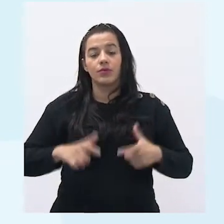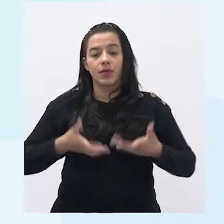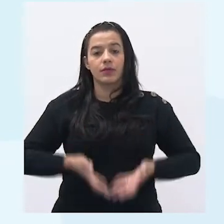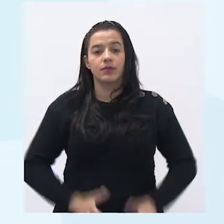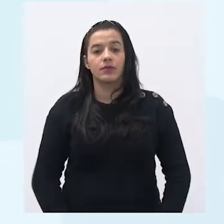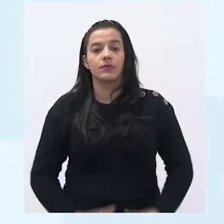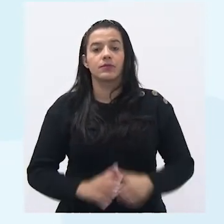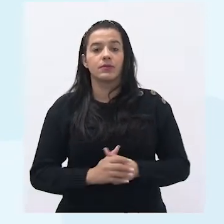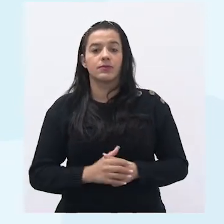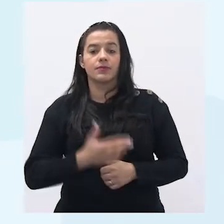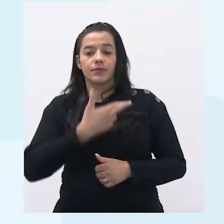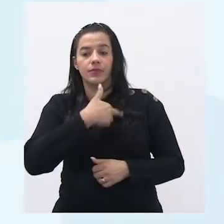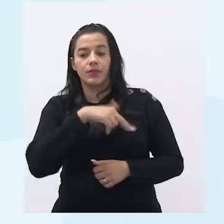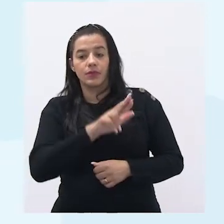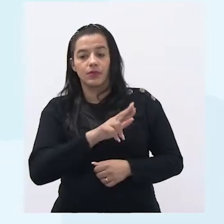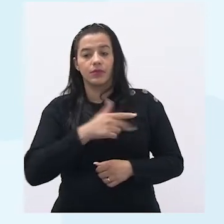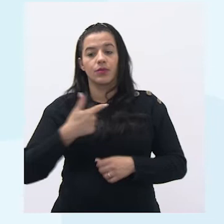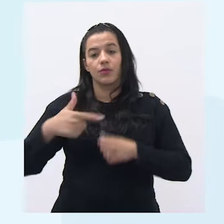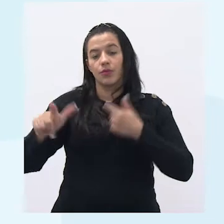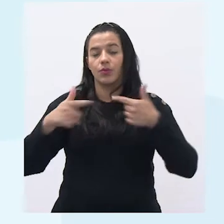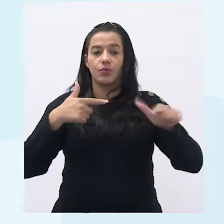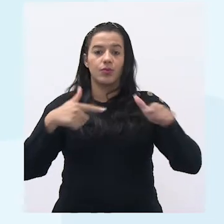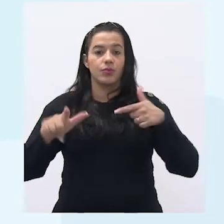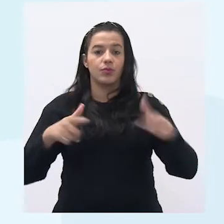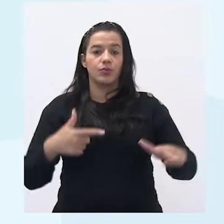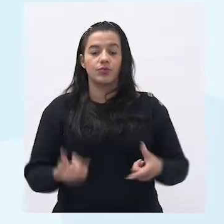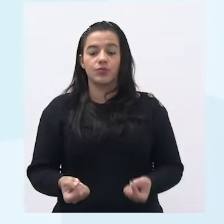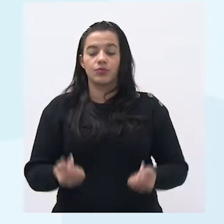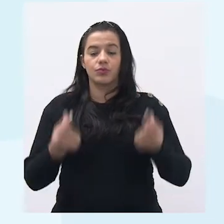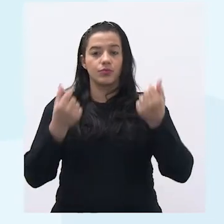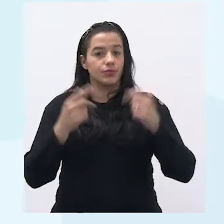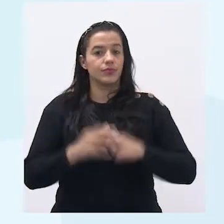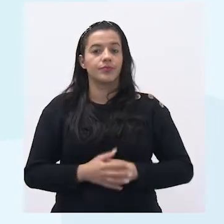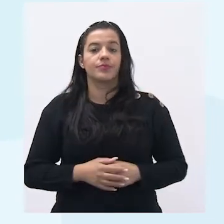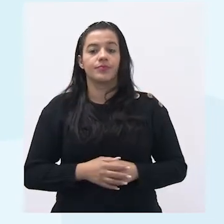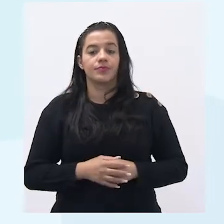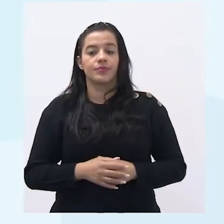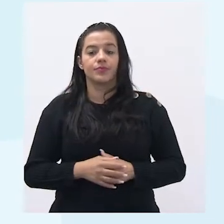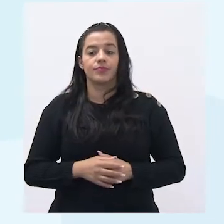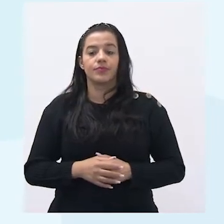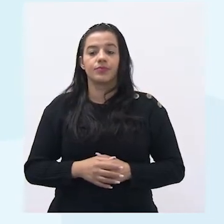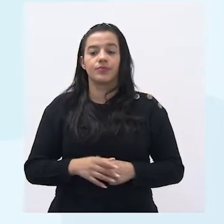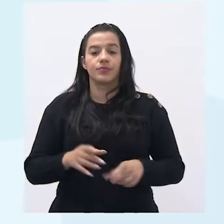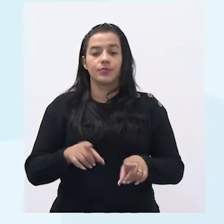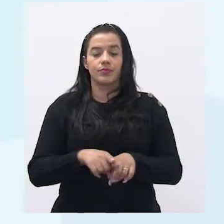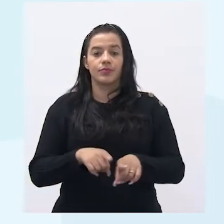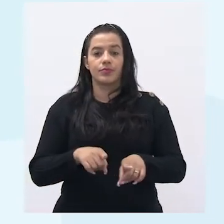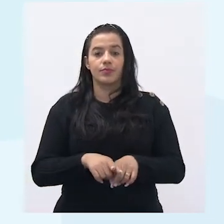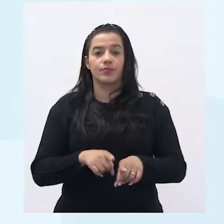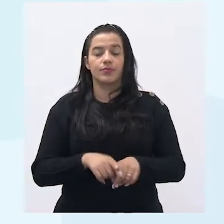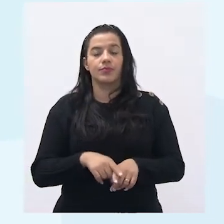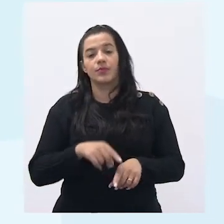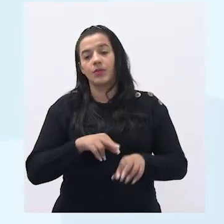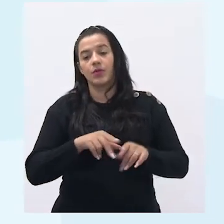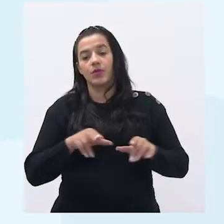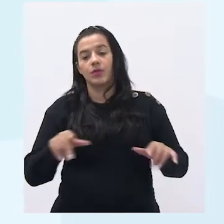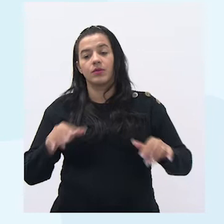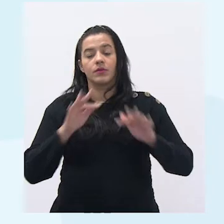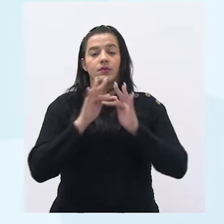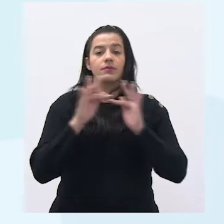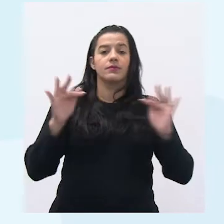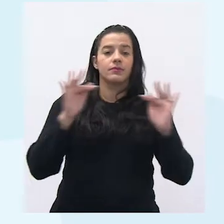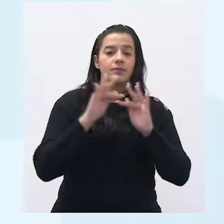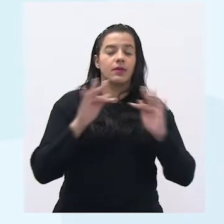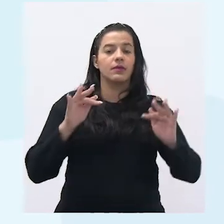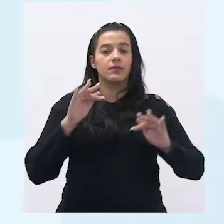religião, poder aquisitivo, entre muitas outras coisas. E a gente vai falar aqui, em alguns momentos, de frases que estão tão